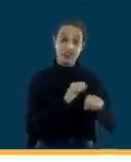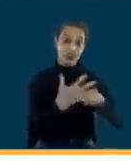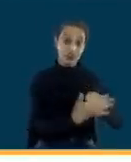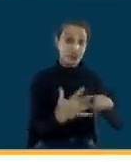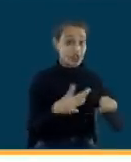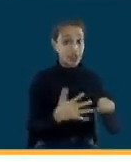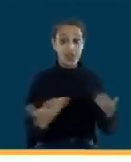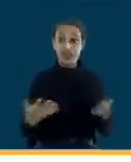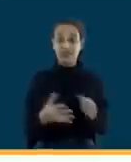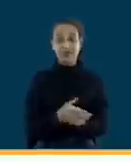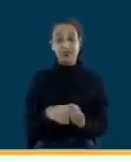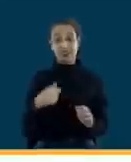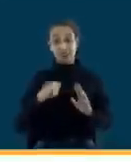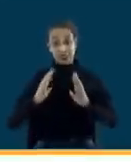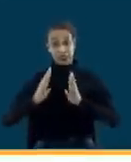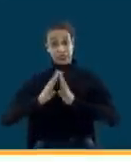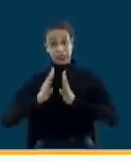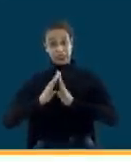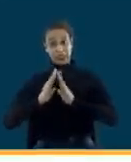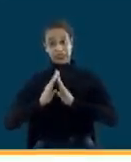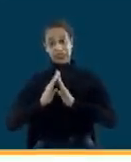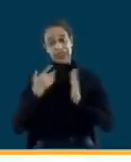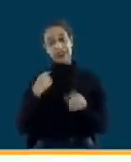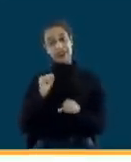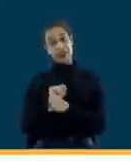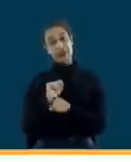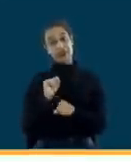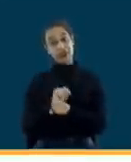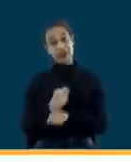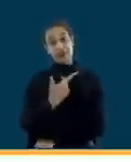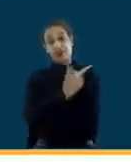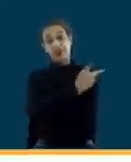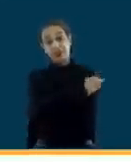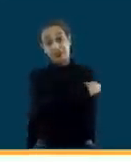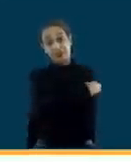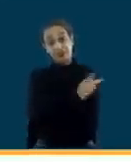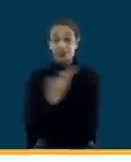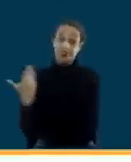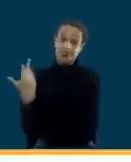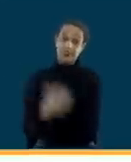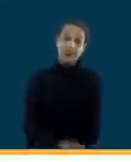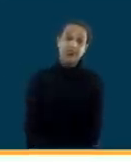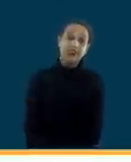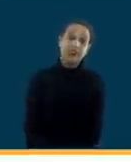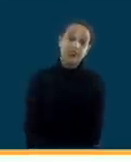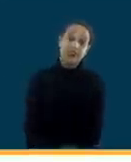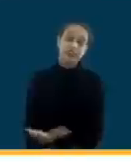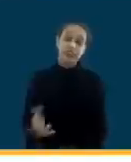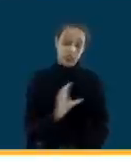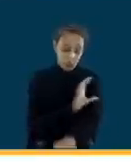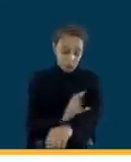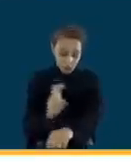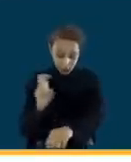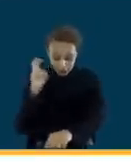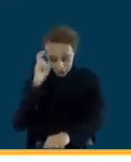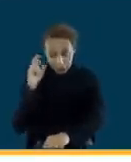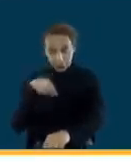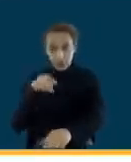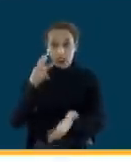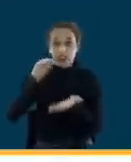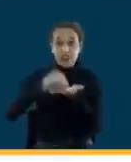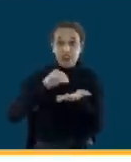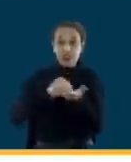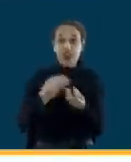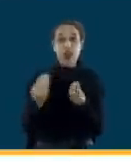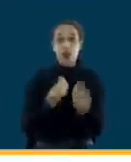casa aguardando a vacina, né? Então, sem a cultura não há como ter uma vida boa,